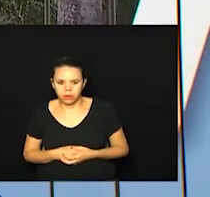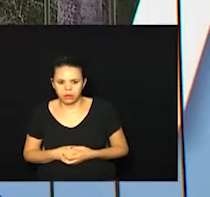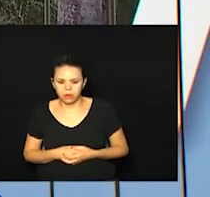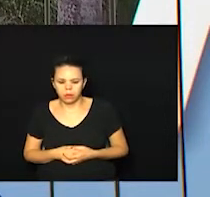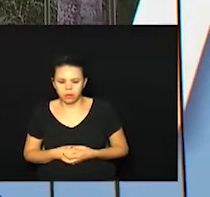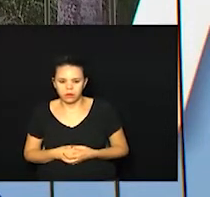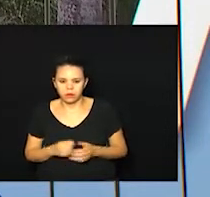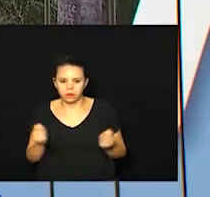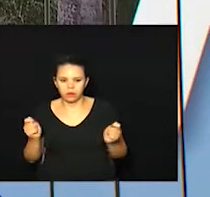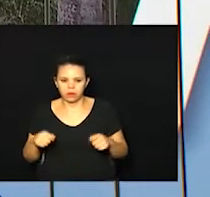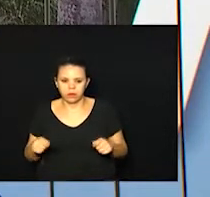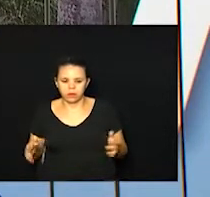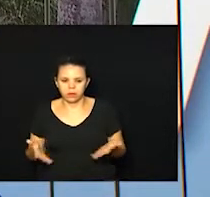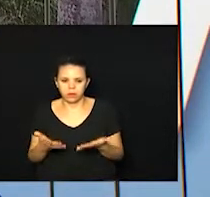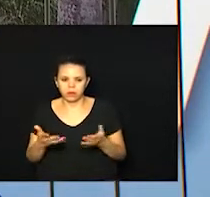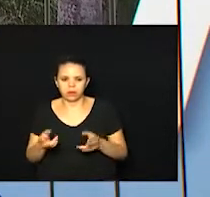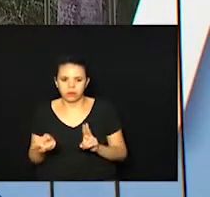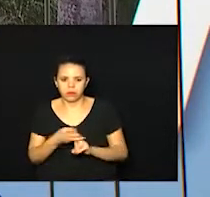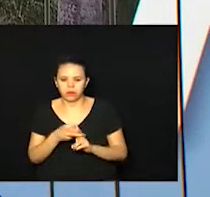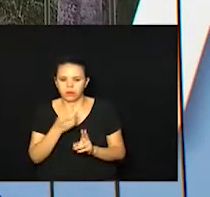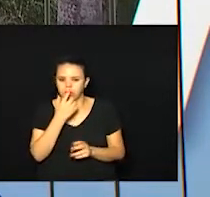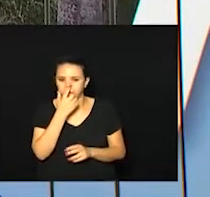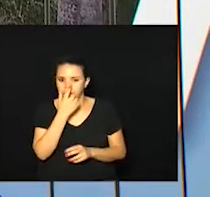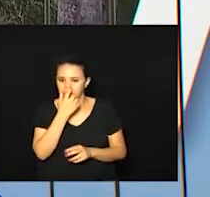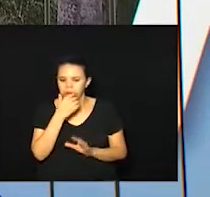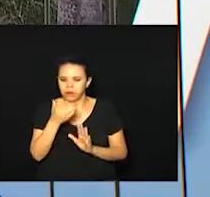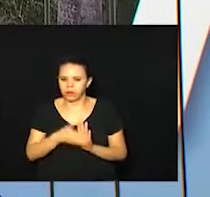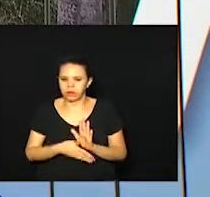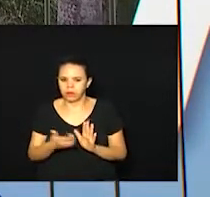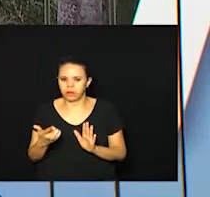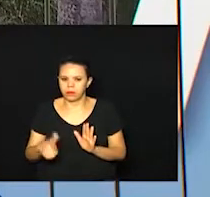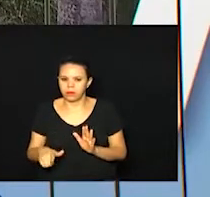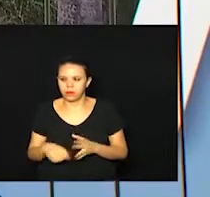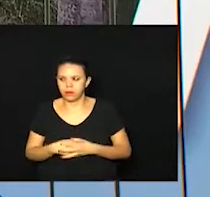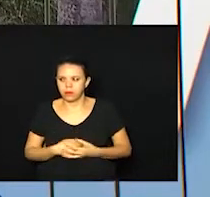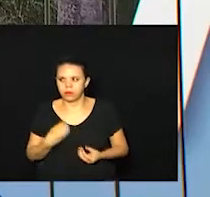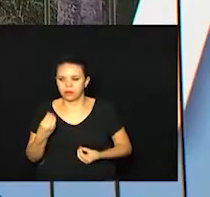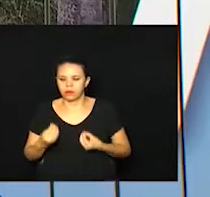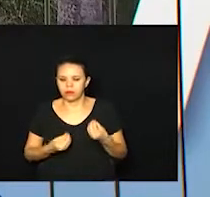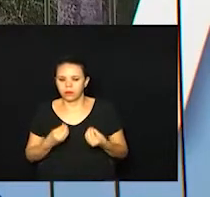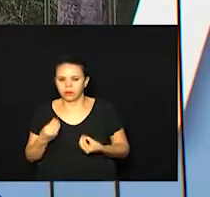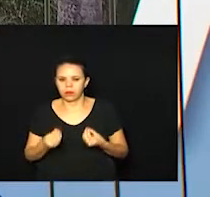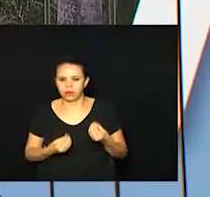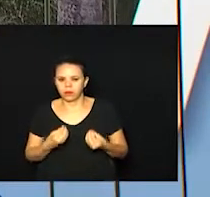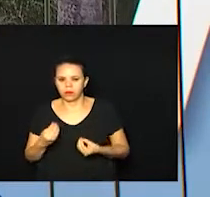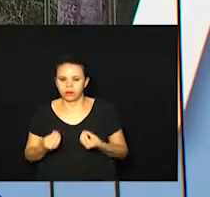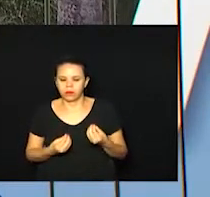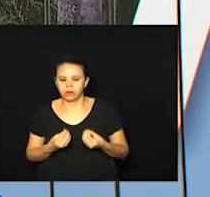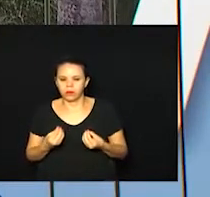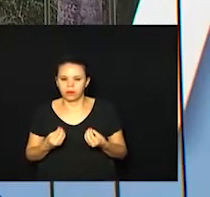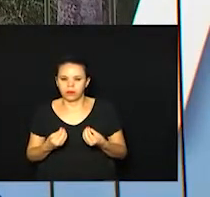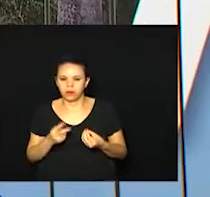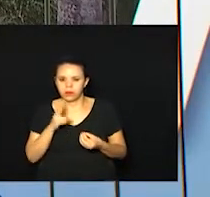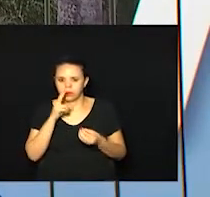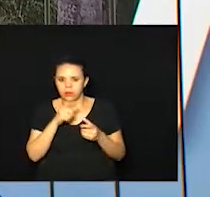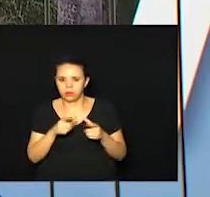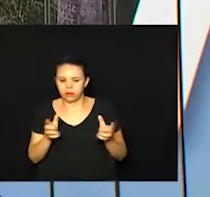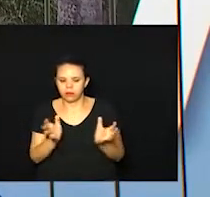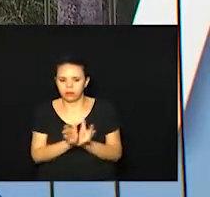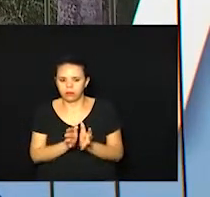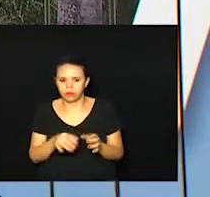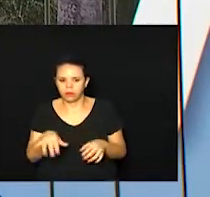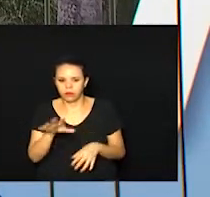esse potencial do SUS se revelou novamente, como com muita musculatura, com